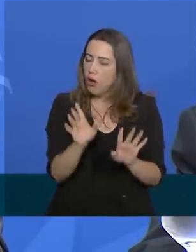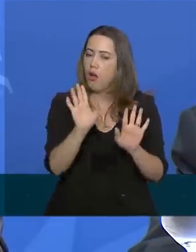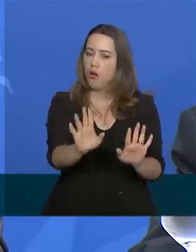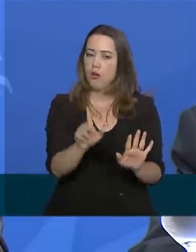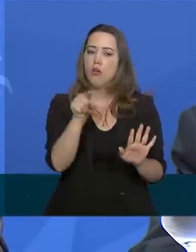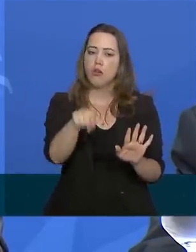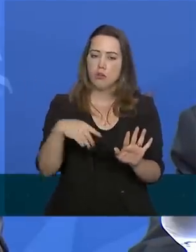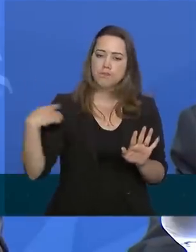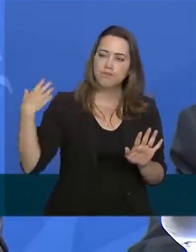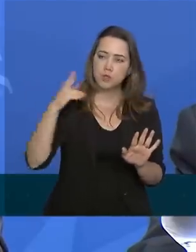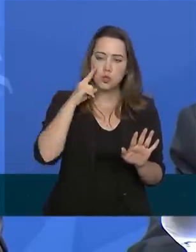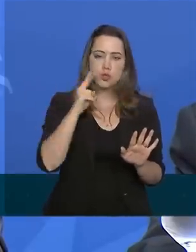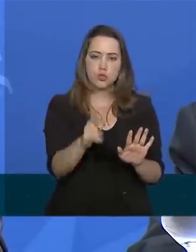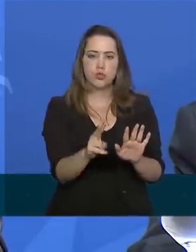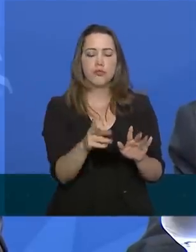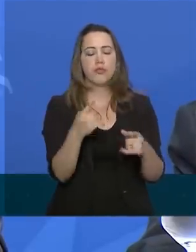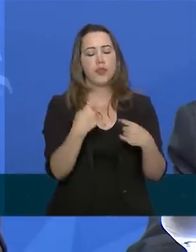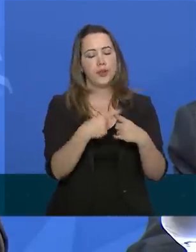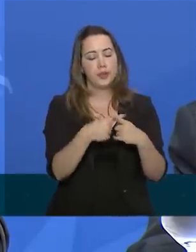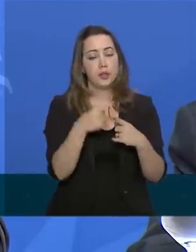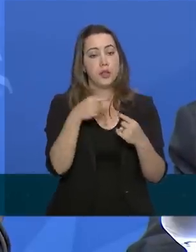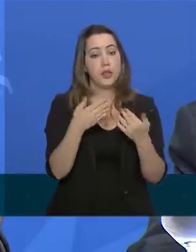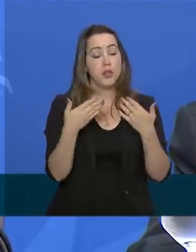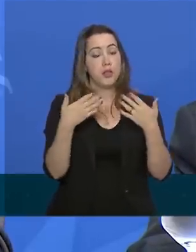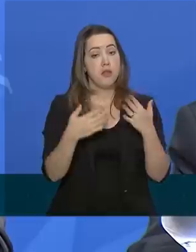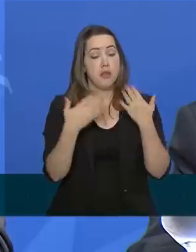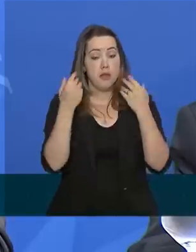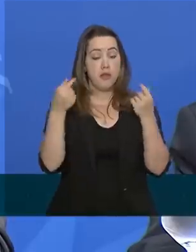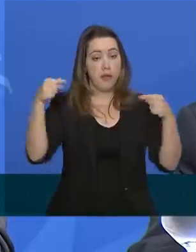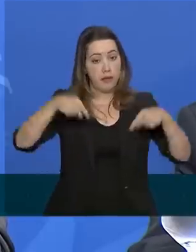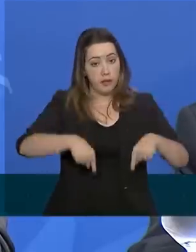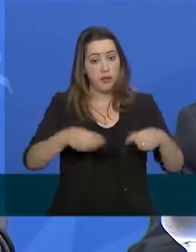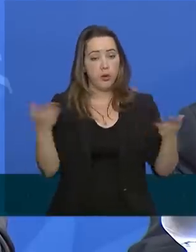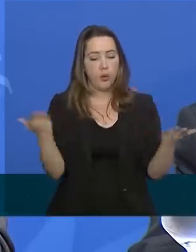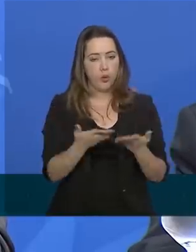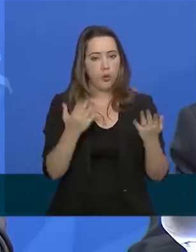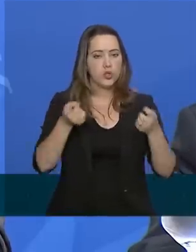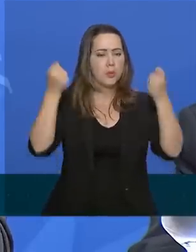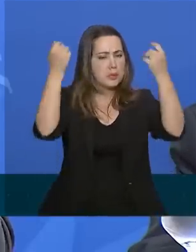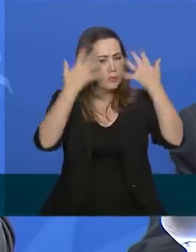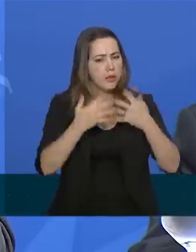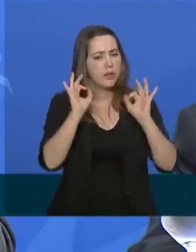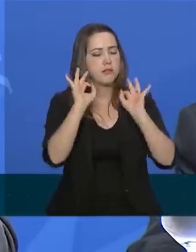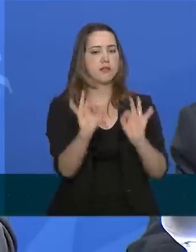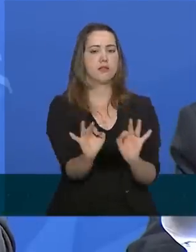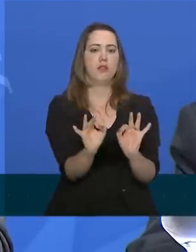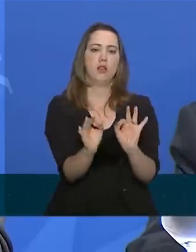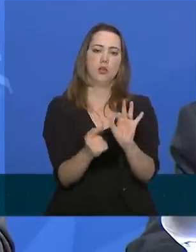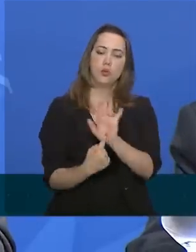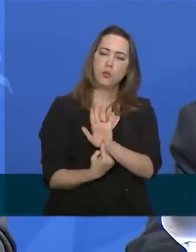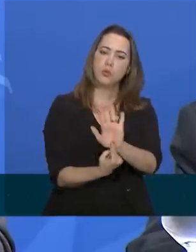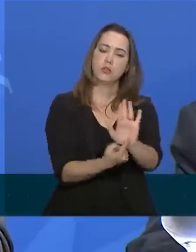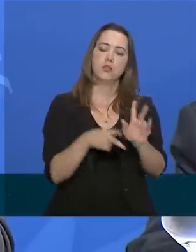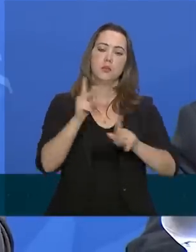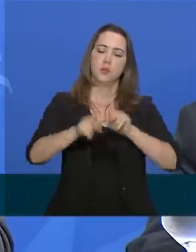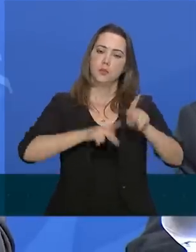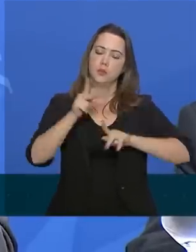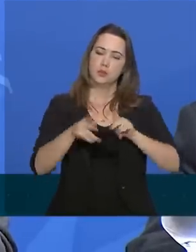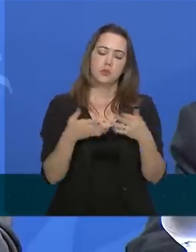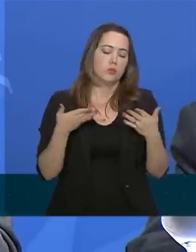2012 mas simplesmente para colocar a questão nos seus devidos termos e informar a população